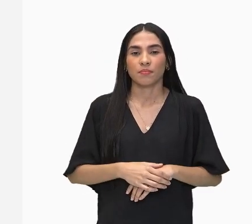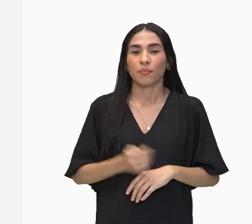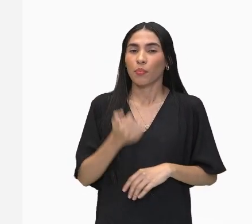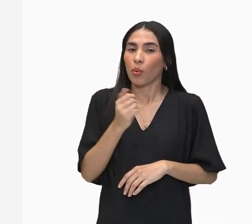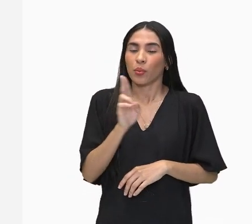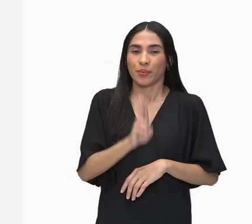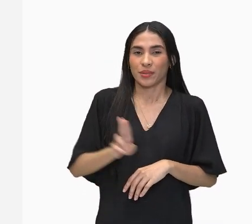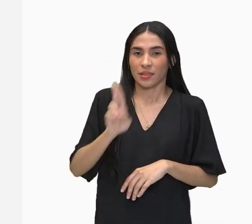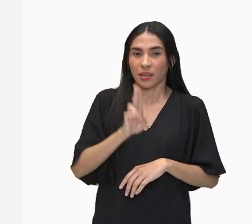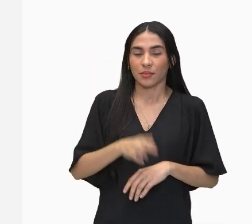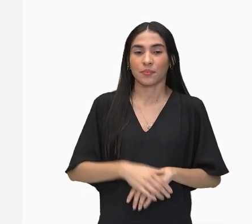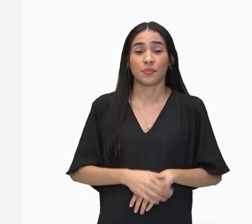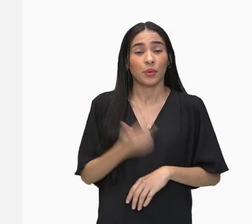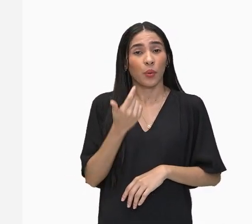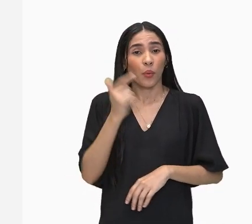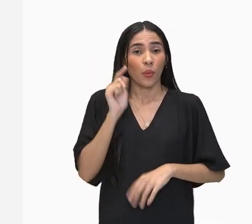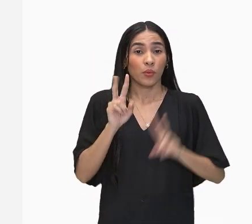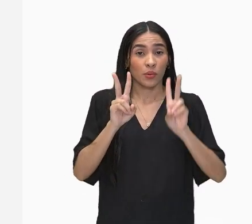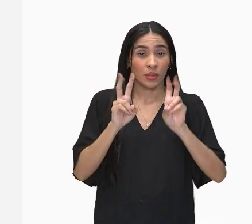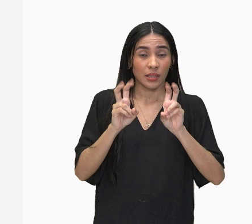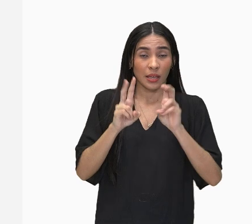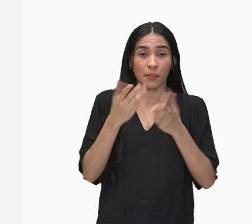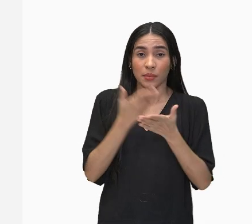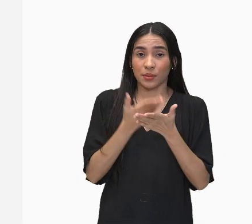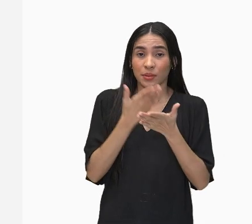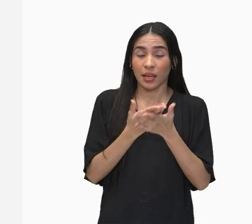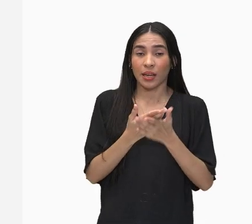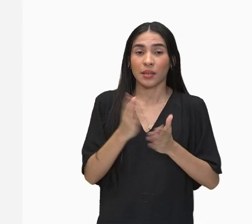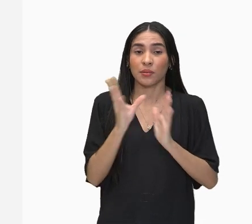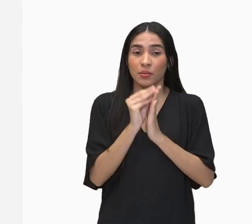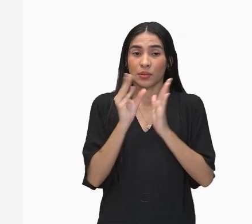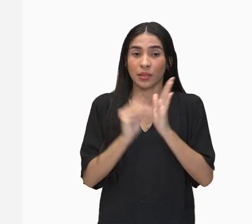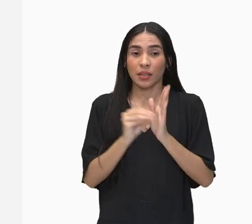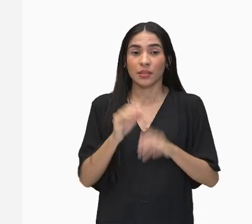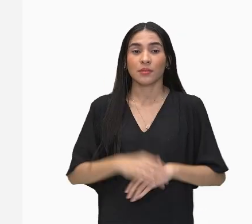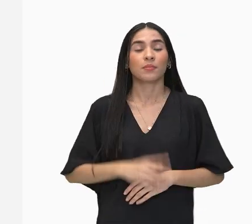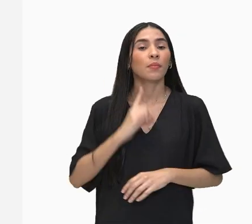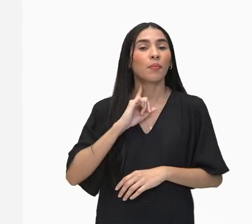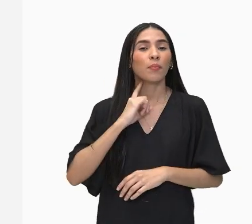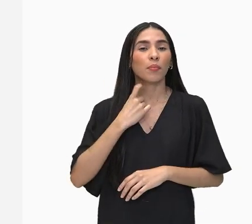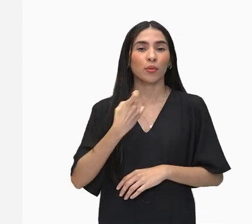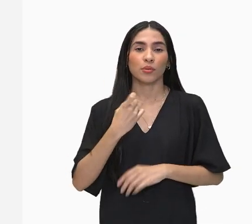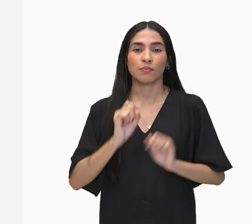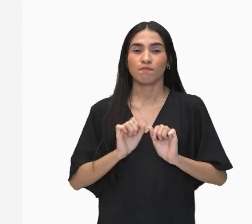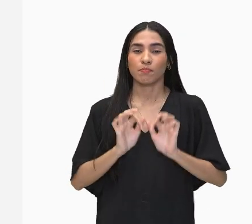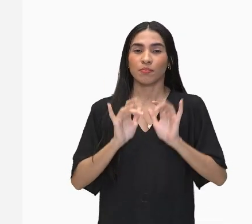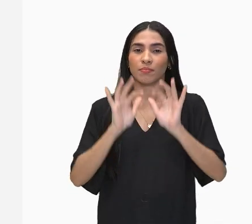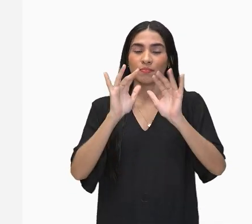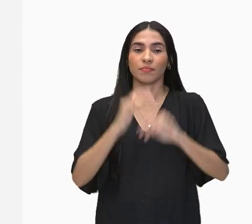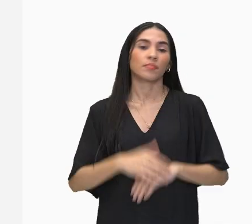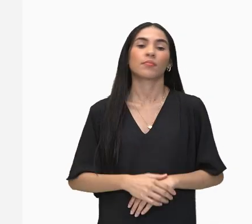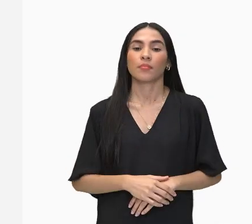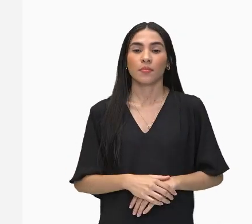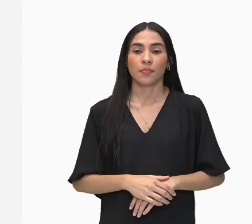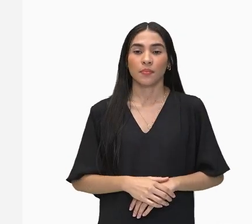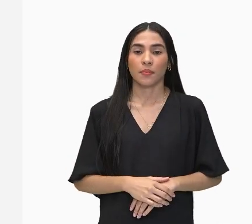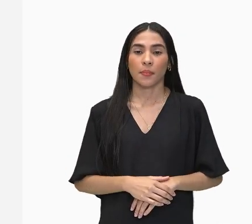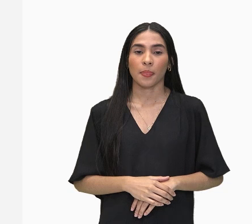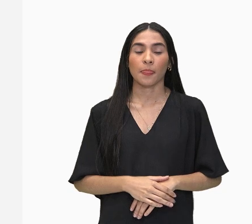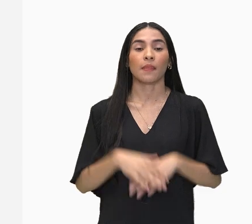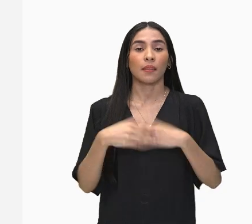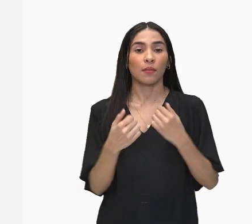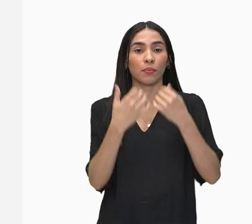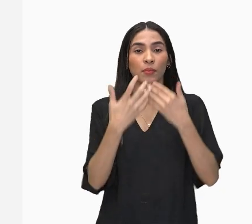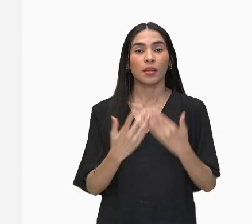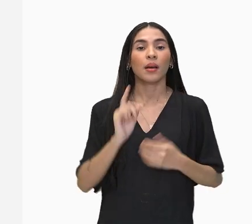limitada. Outra temática abordada na nossa unidade é em relação à poluição. Né? Então, nós falamos sobre a